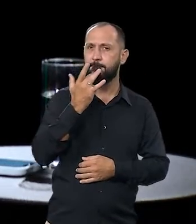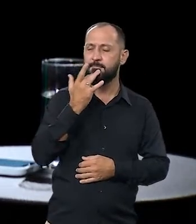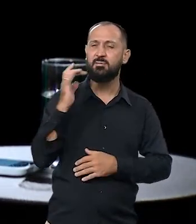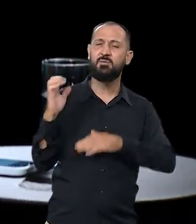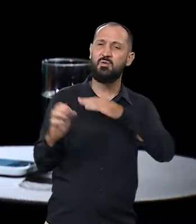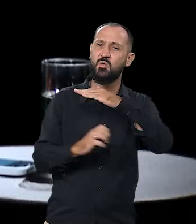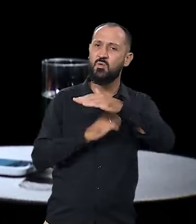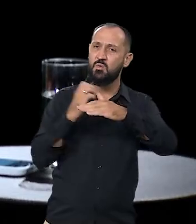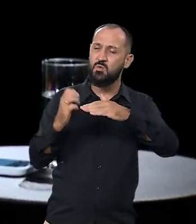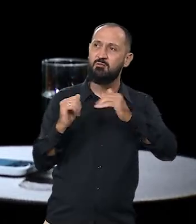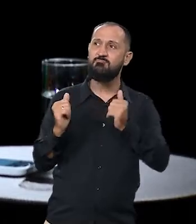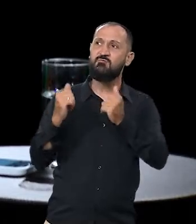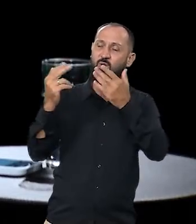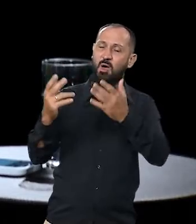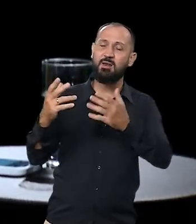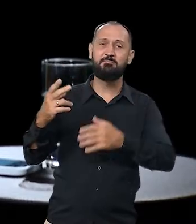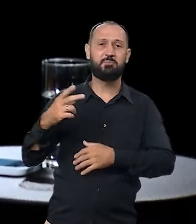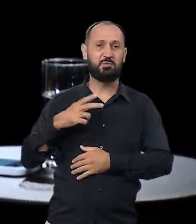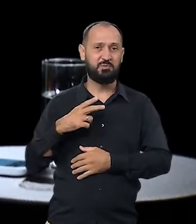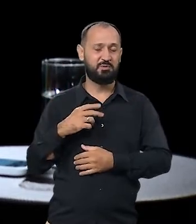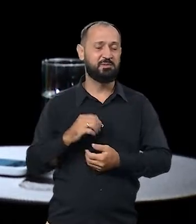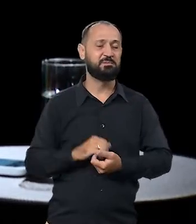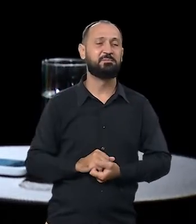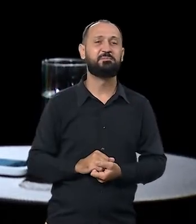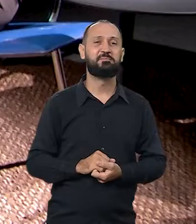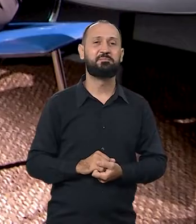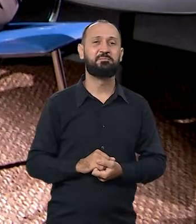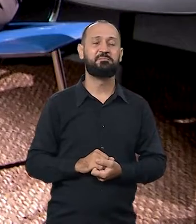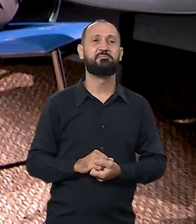perfil mais empreendedor, vindo do setor produtivo,